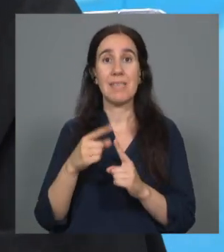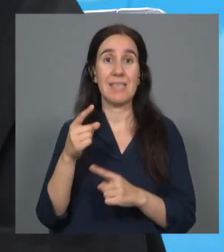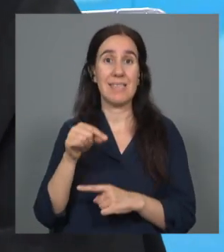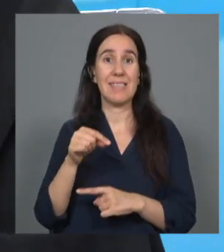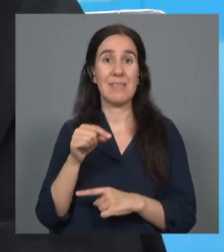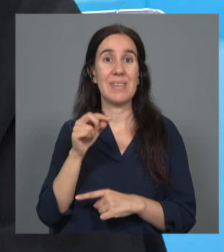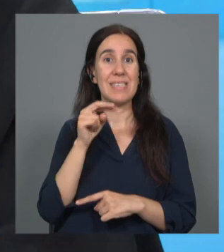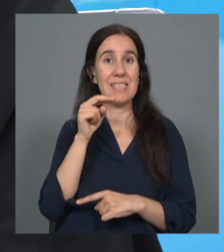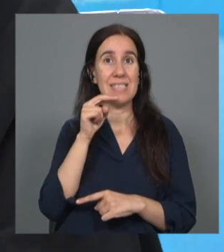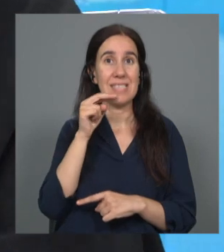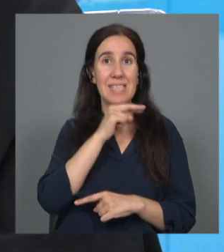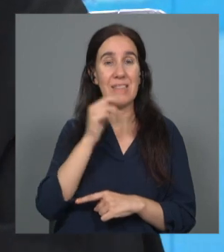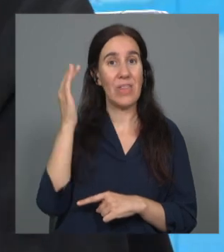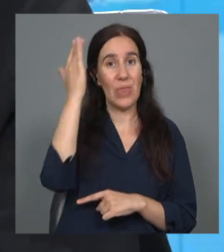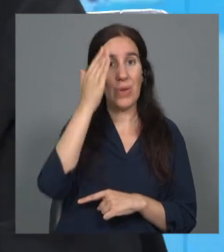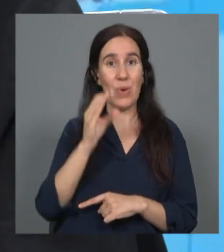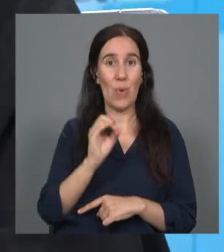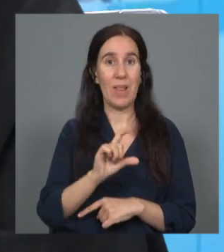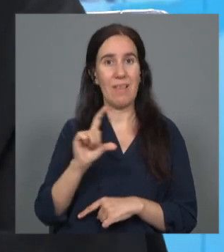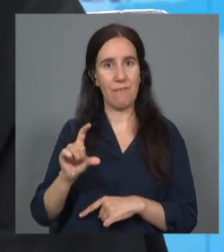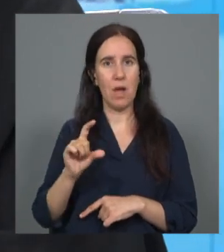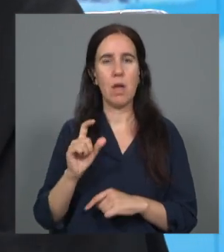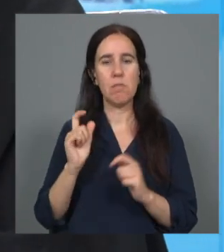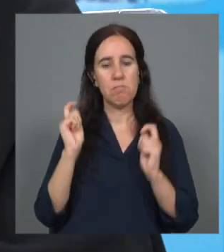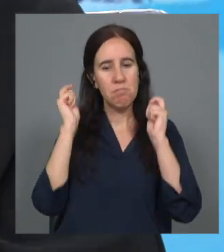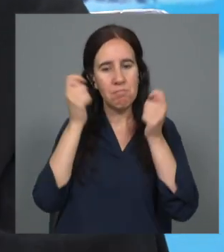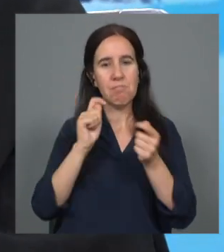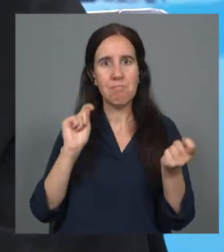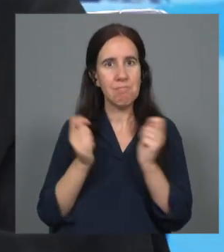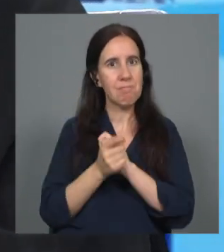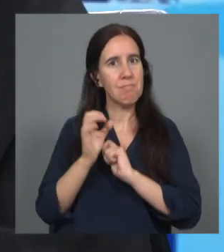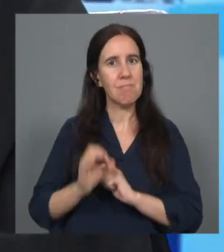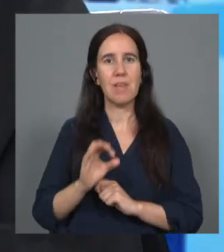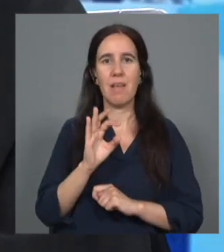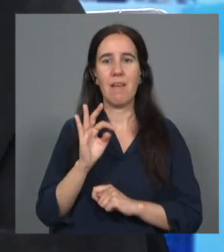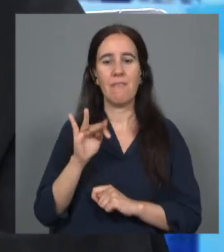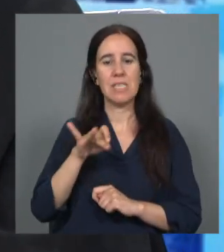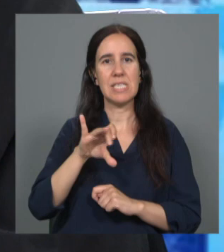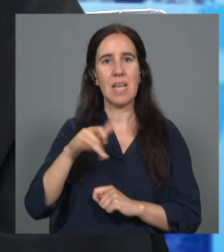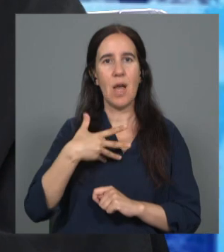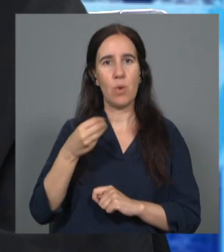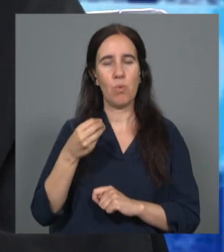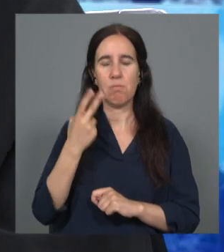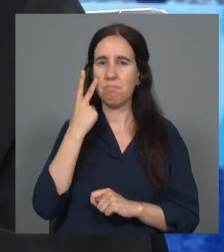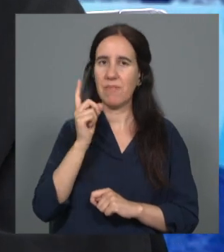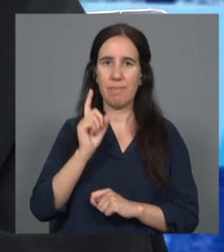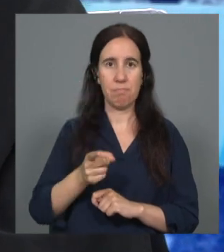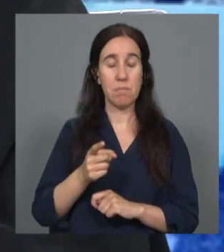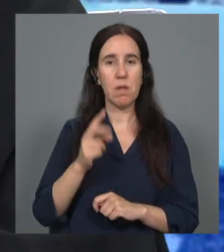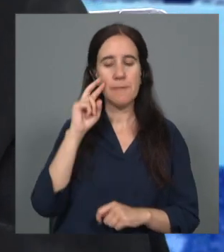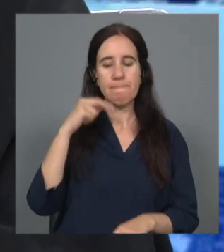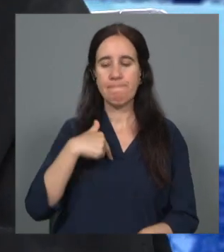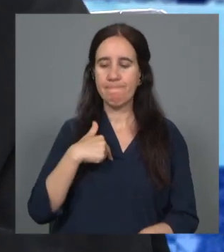que ele tornou-se franciscano, mudou mesmo de vida. E entendeu que a vida é